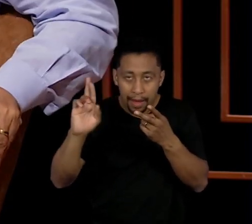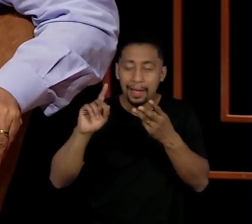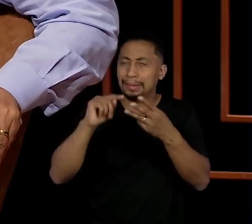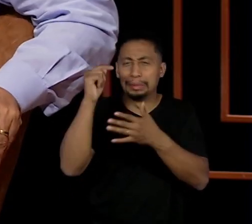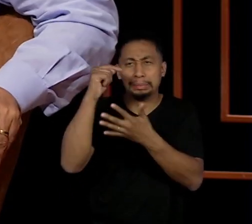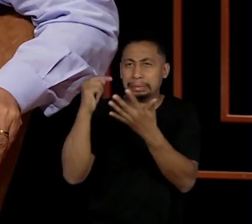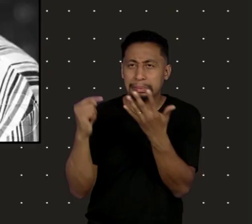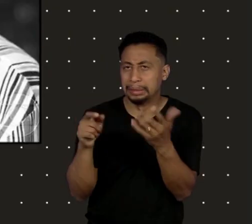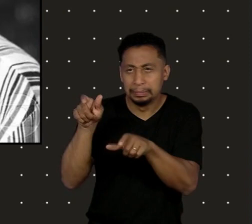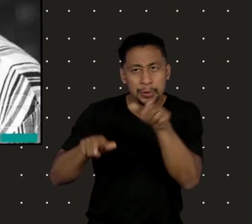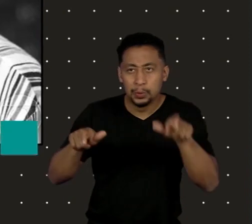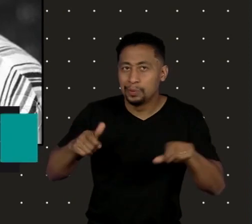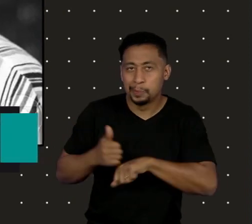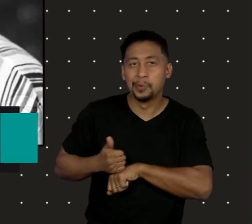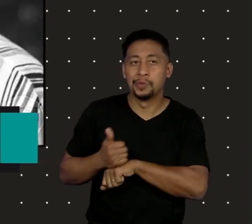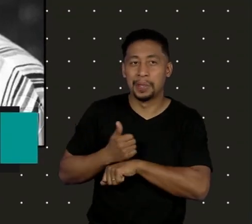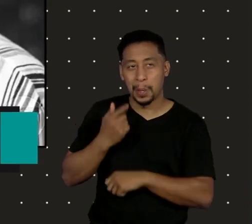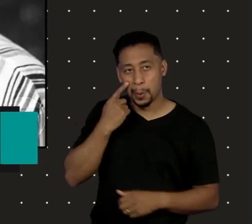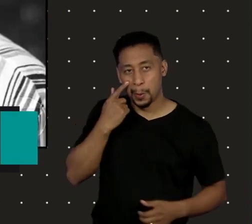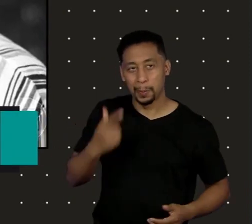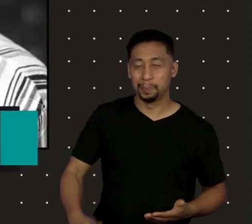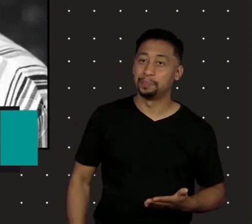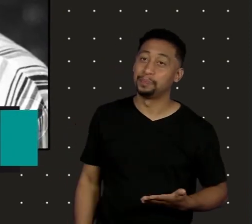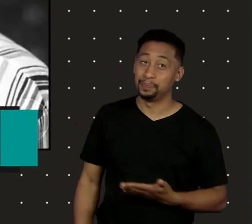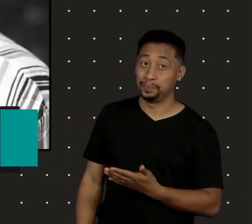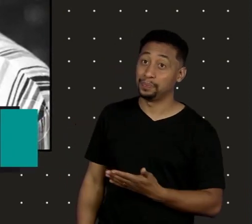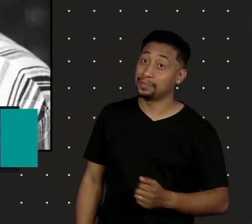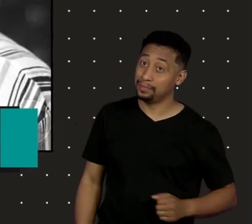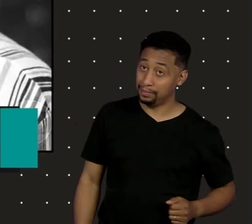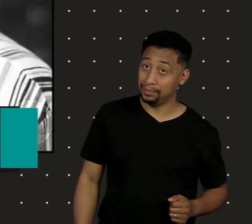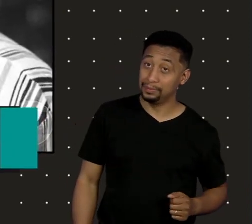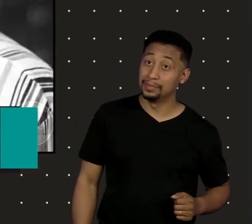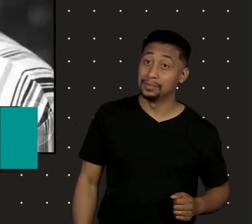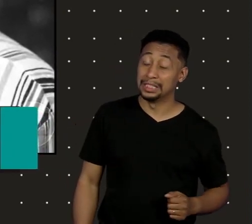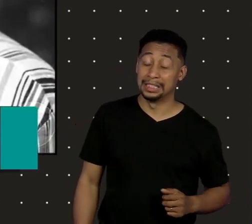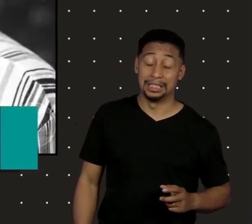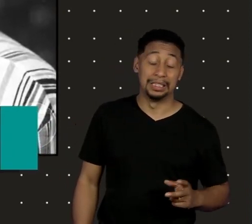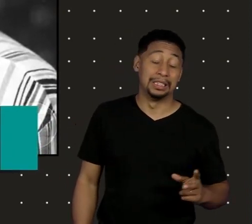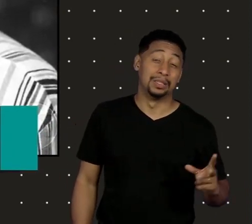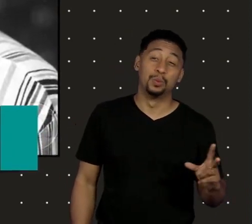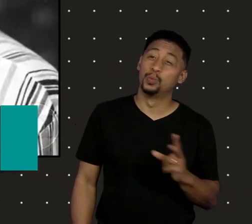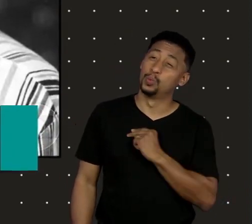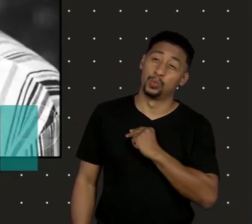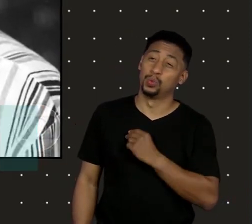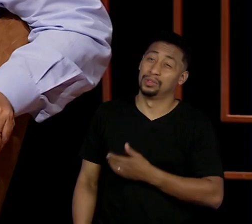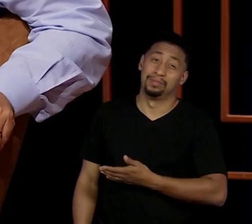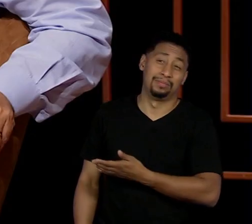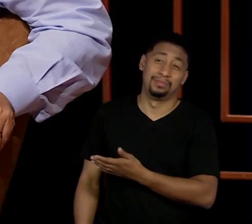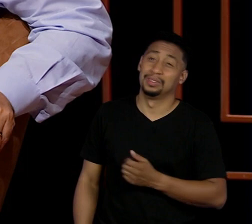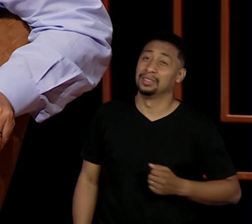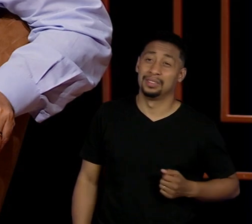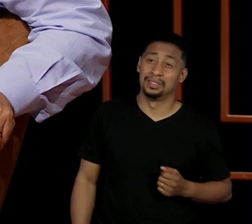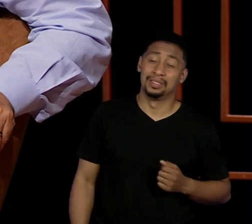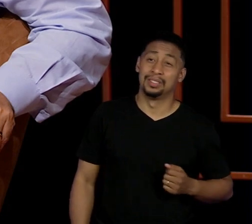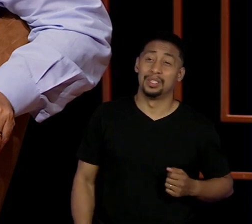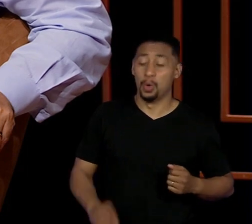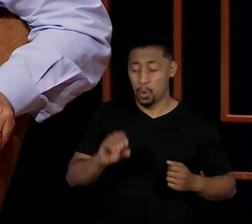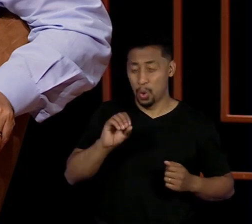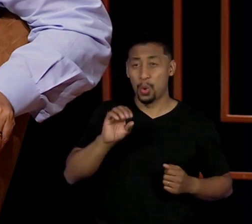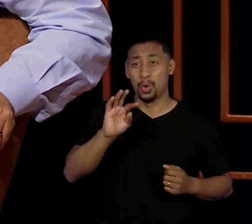assim. Grande Otelo. Nossa. Grande Otelo, eu sou pirado com Grande Otelo.